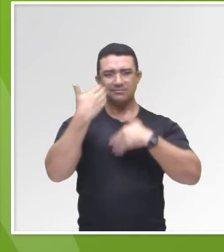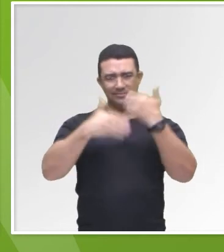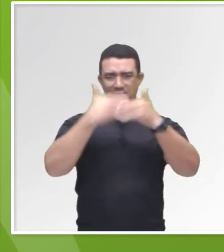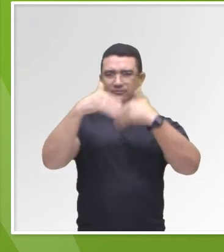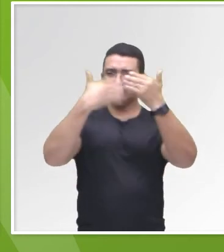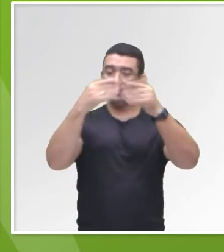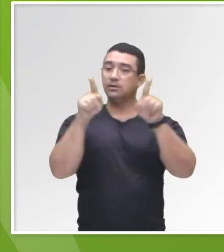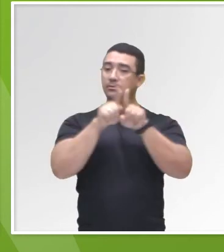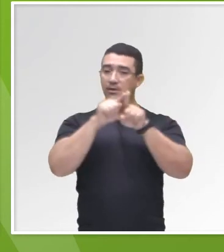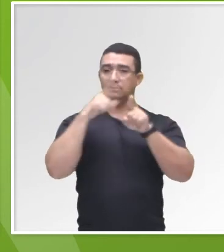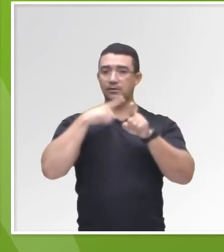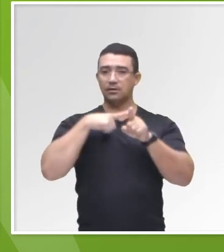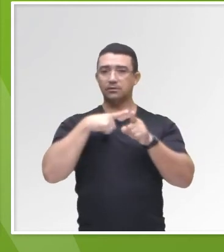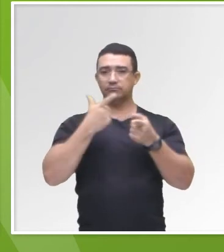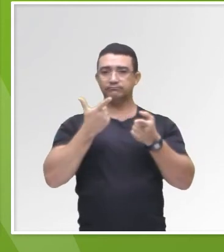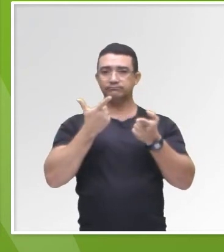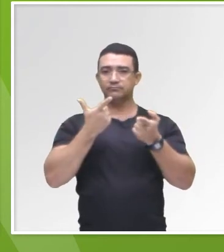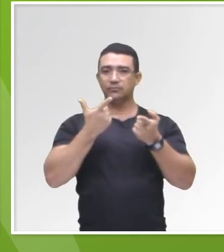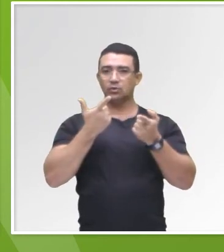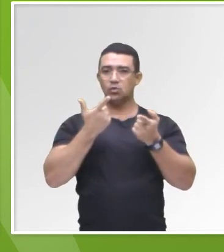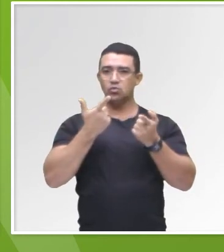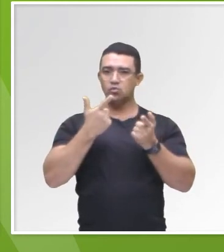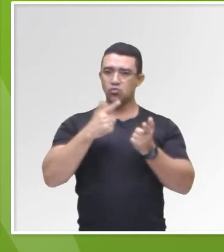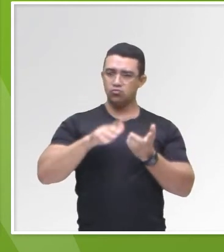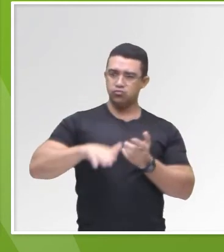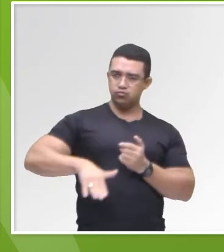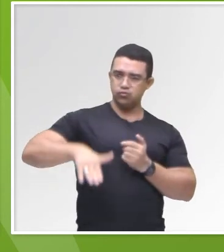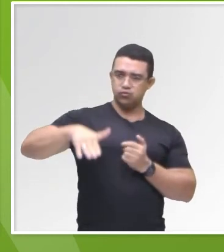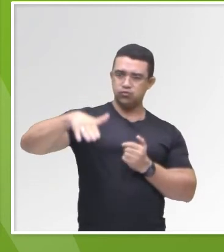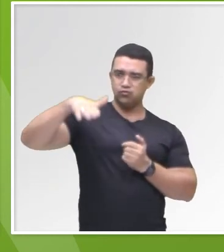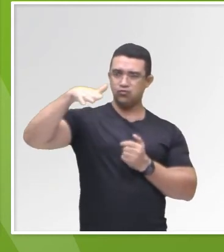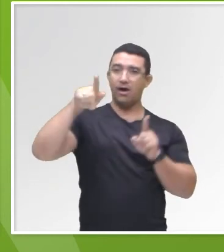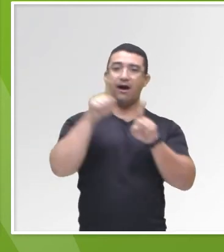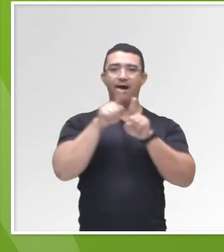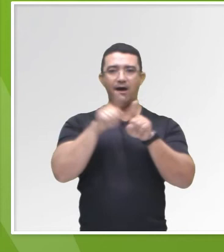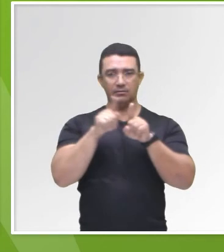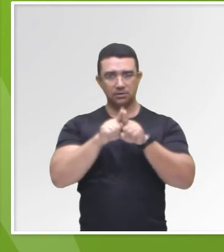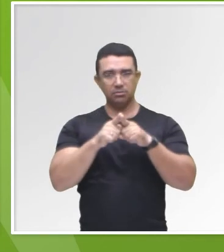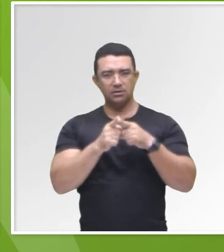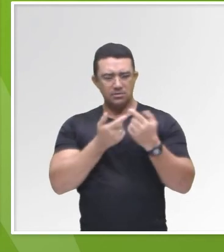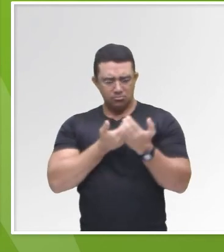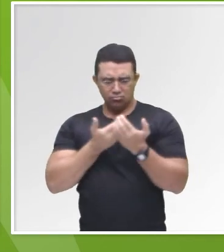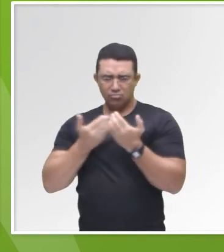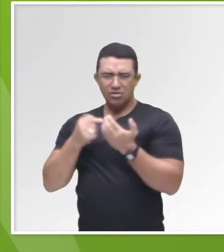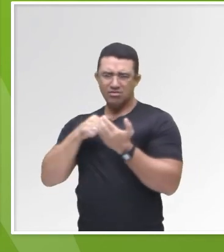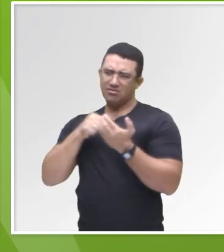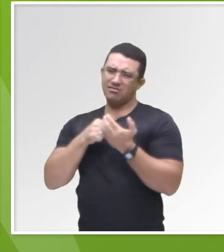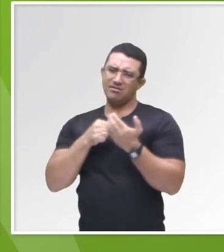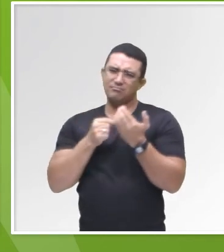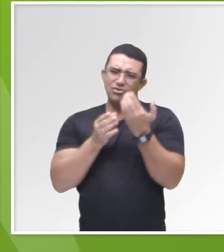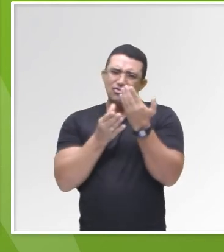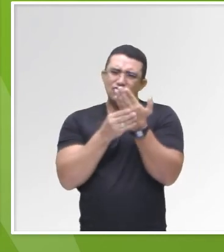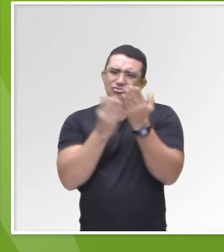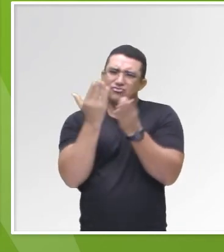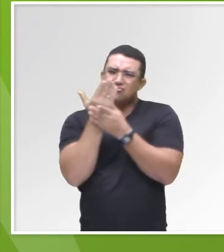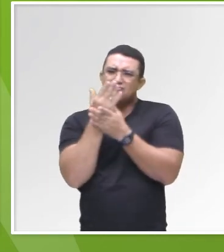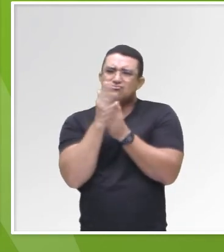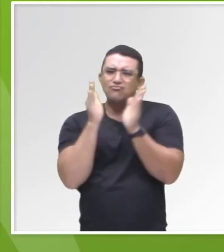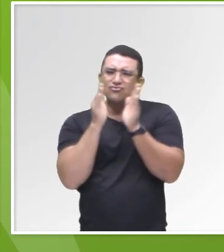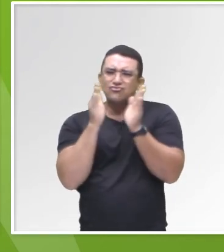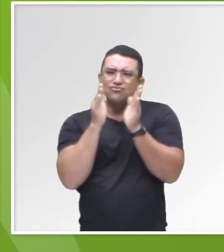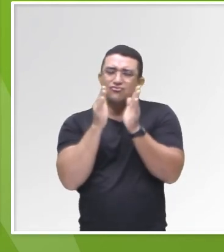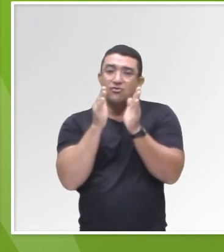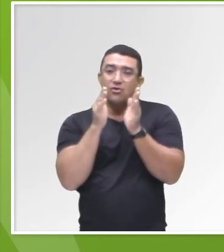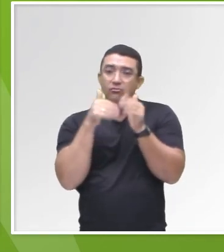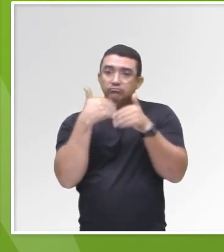também o crescimento, onde a gente observa ali esse bebê que se formou, né, bem pequeno, os braços pequenos, até se tornar um adulto.